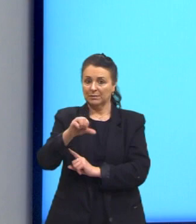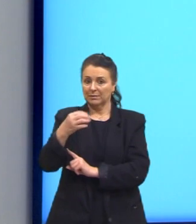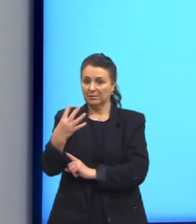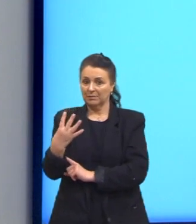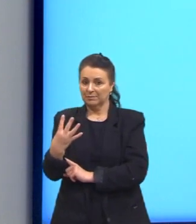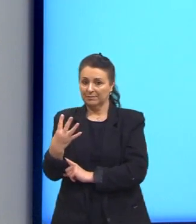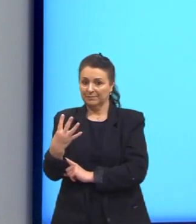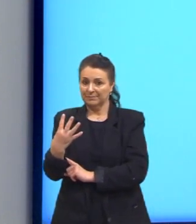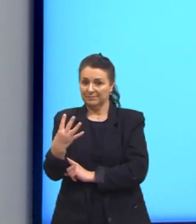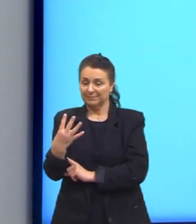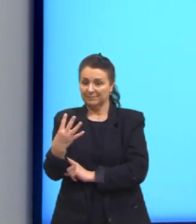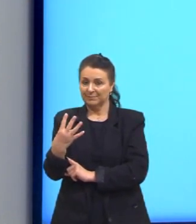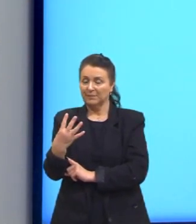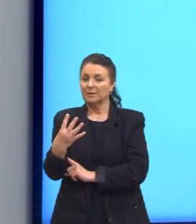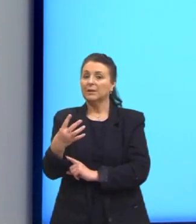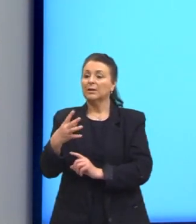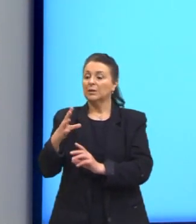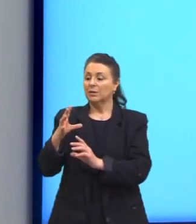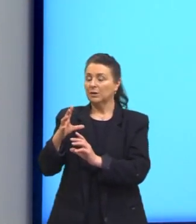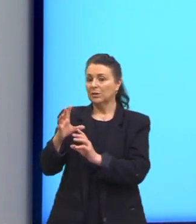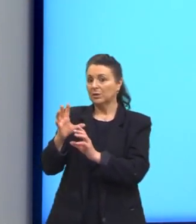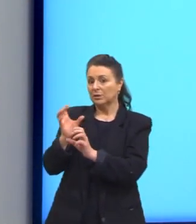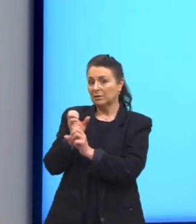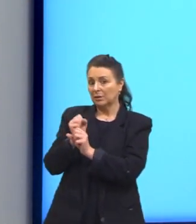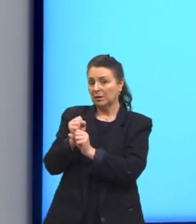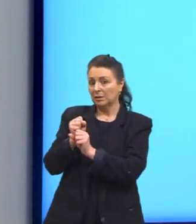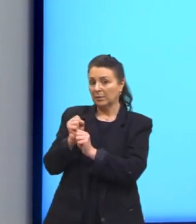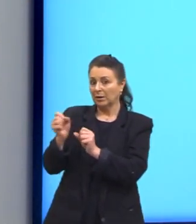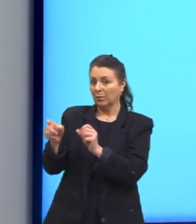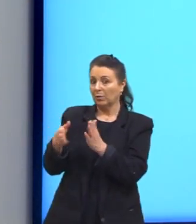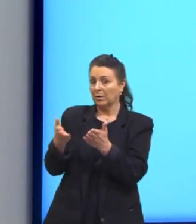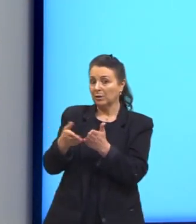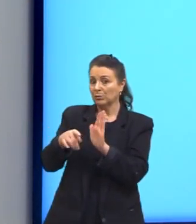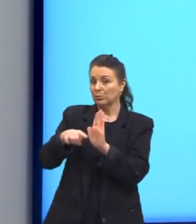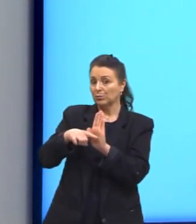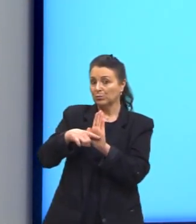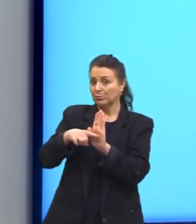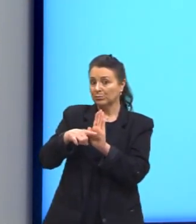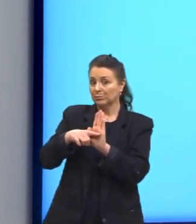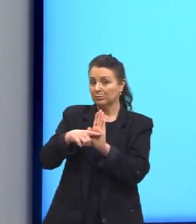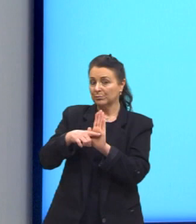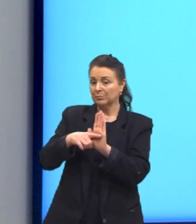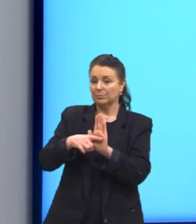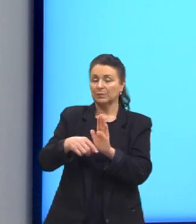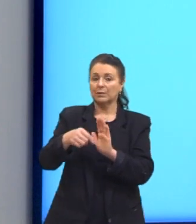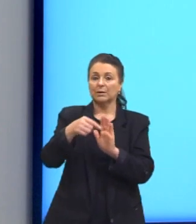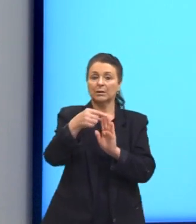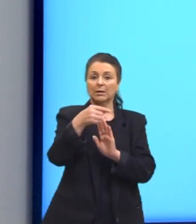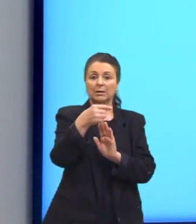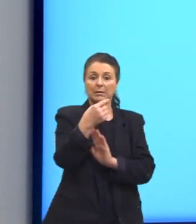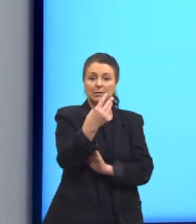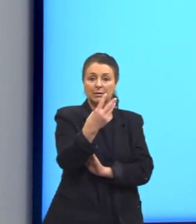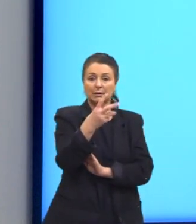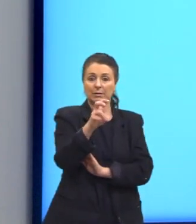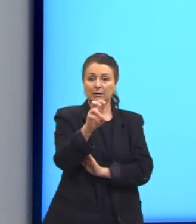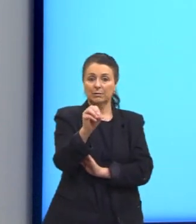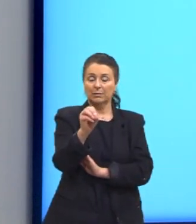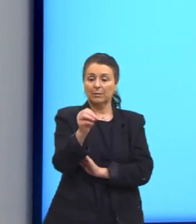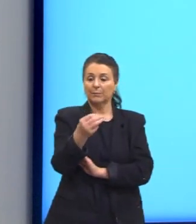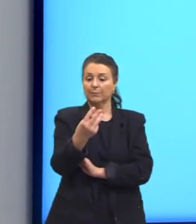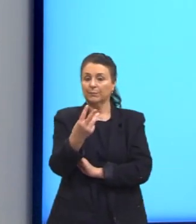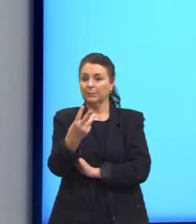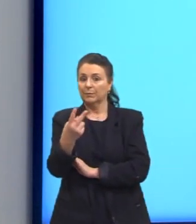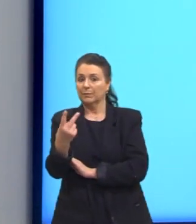794. E vou juntar os termos negativos, né, e deixar o menos. Então, ficaria ali o 350 com